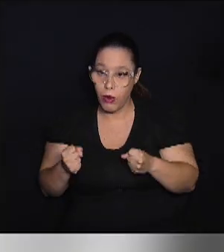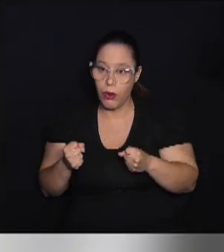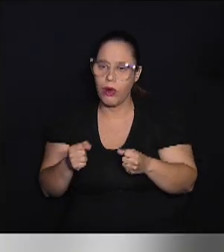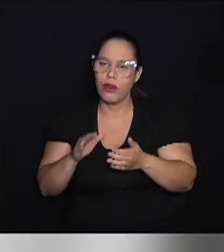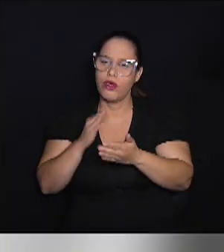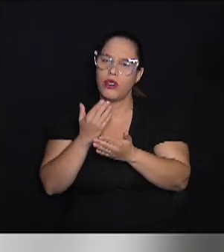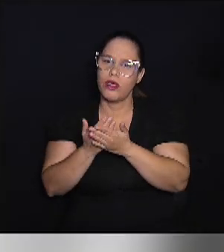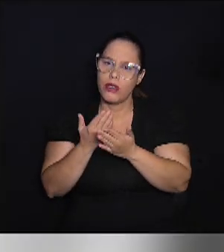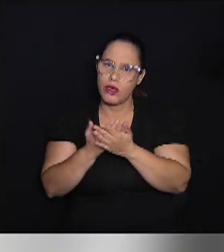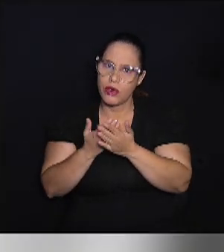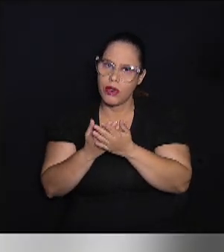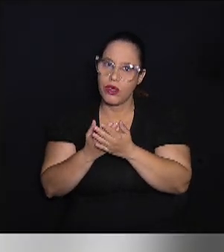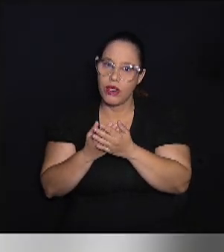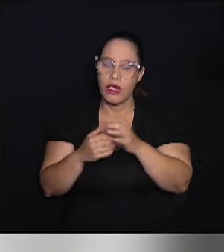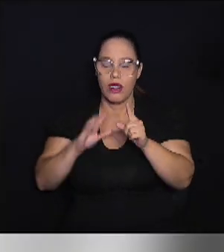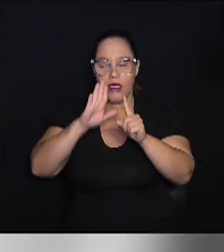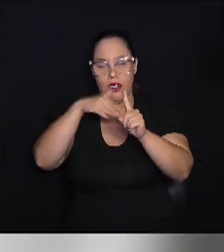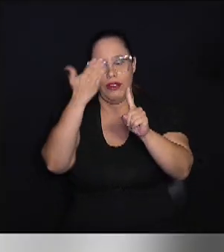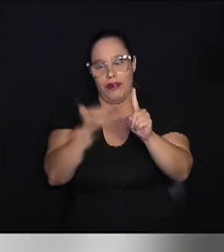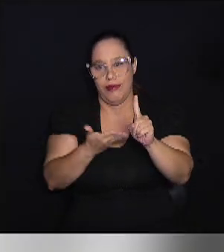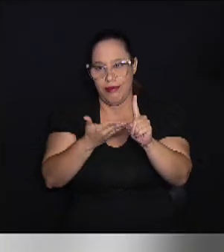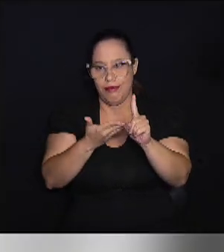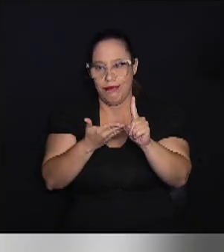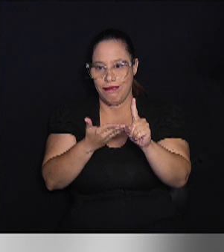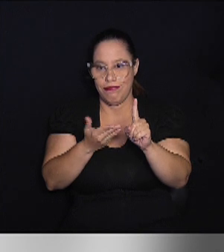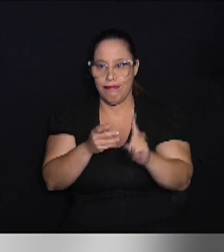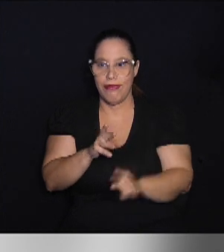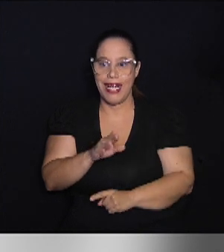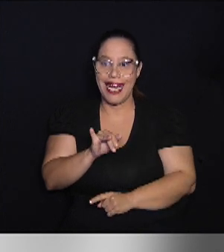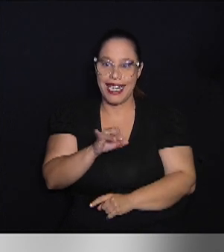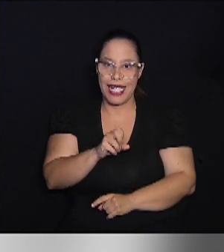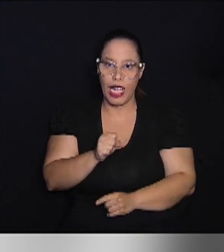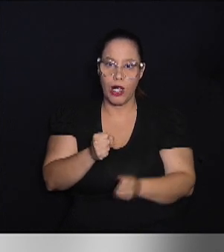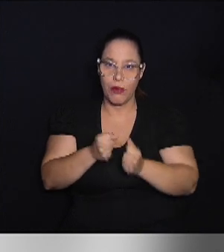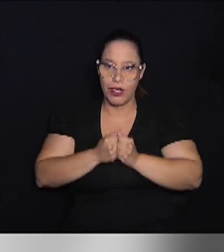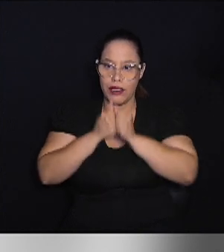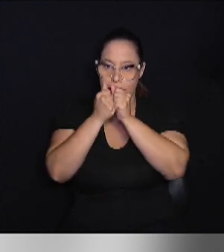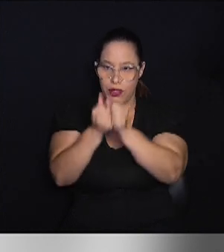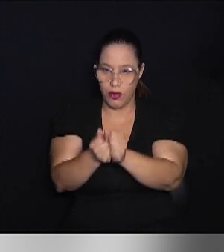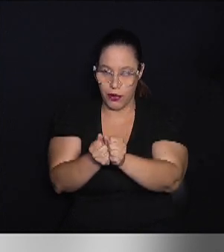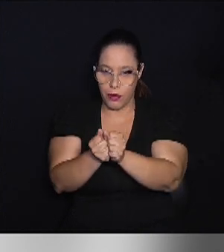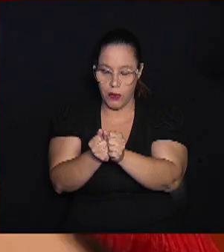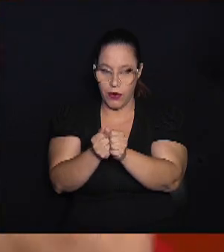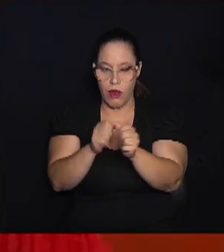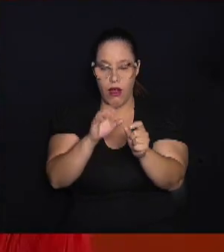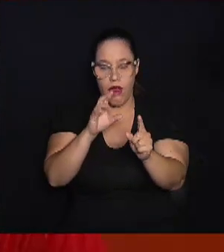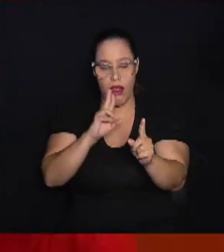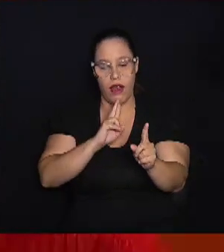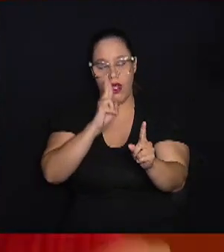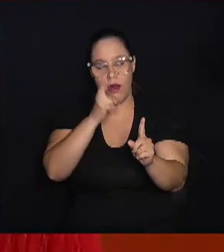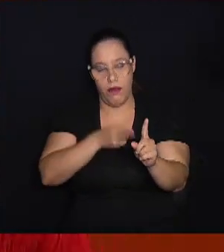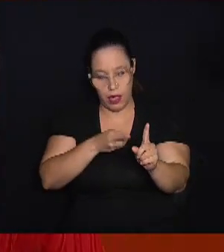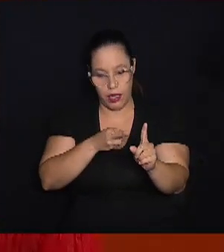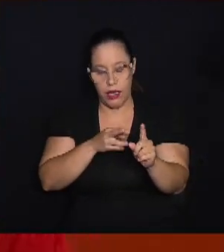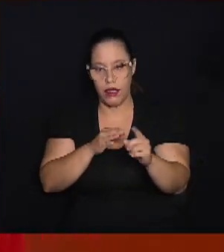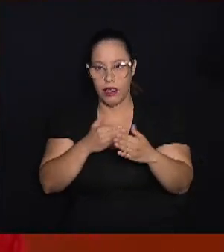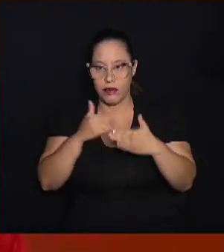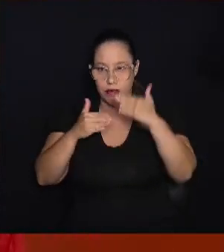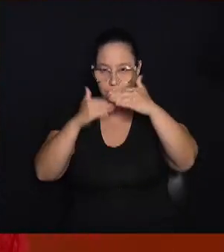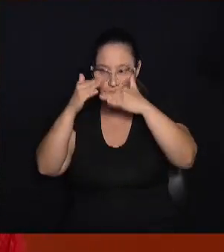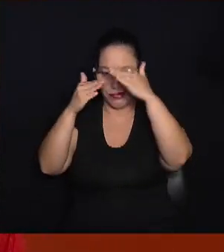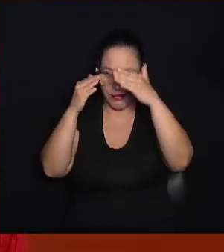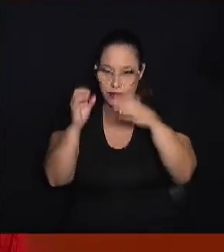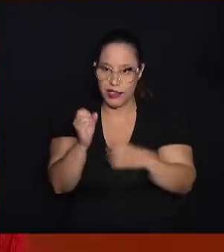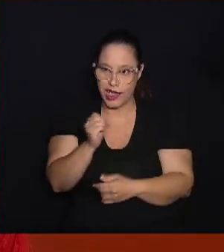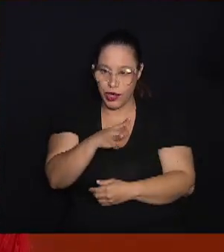isso que depois veio até a homenagem, né, do Glicério para ser o patrono da escola, né, porque ele representa essa progresso, essa